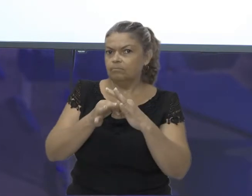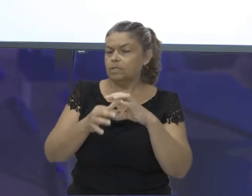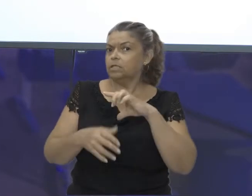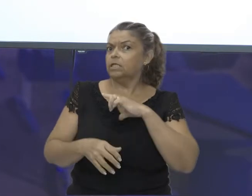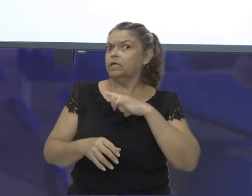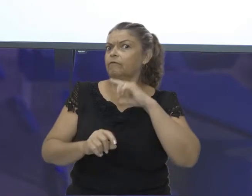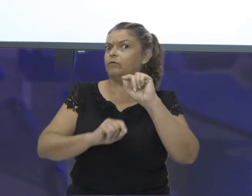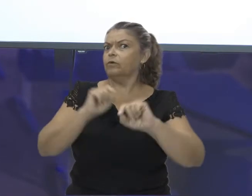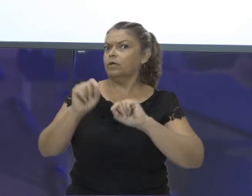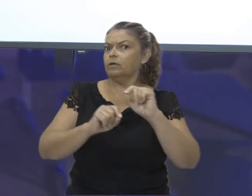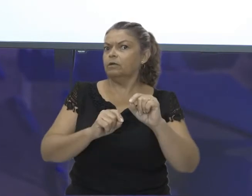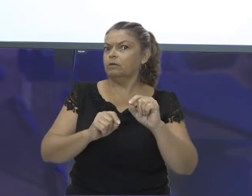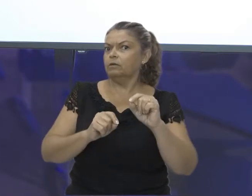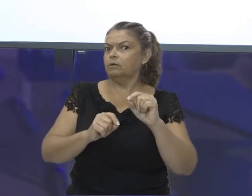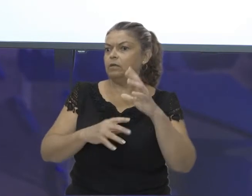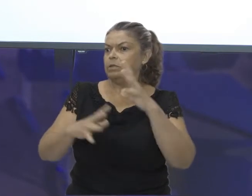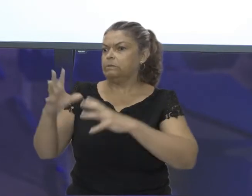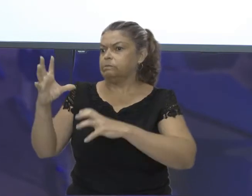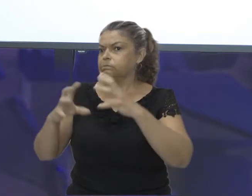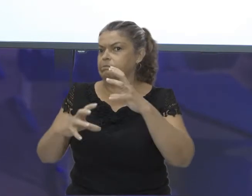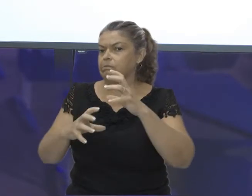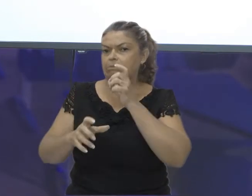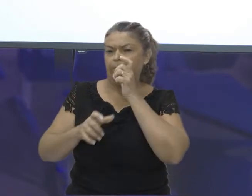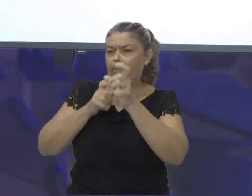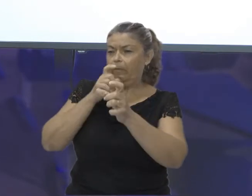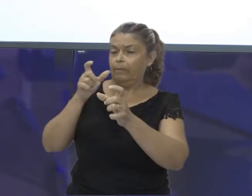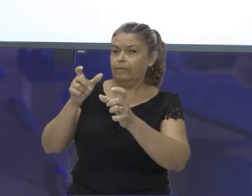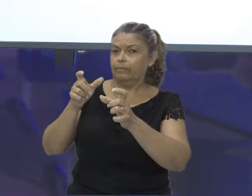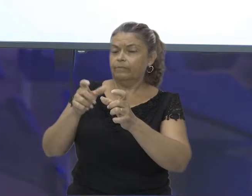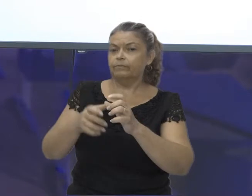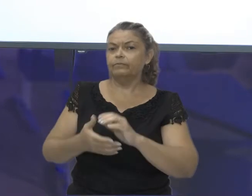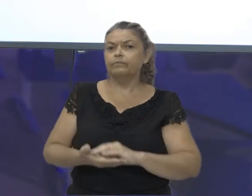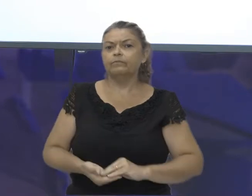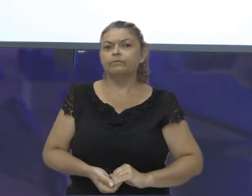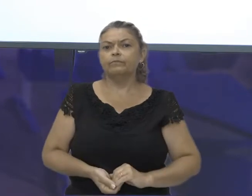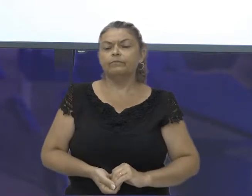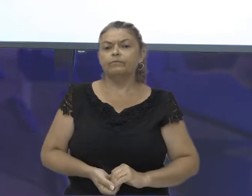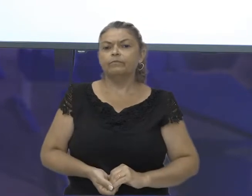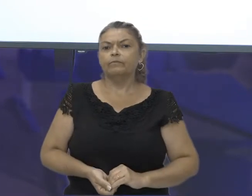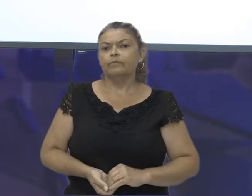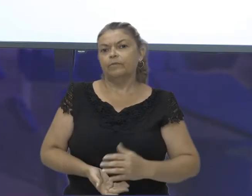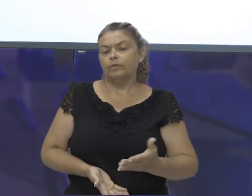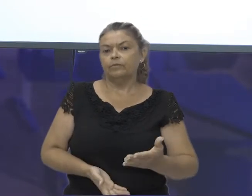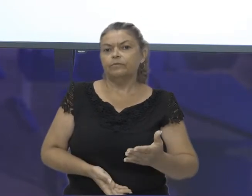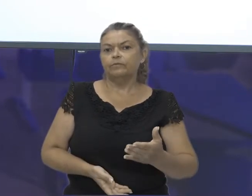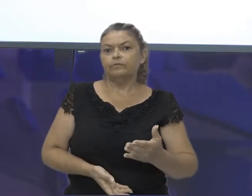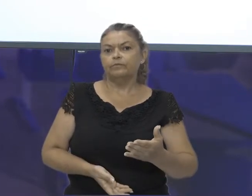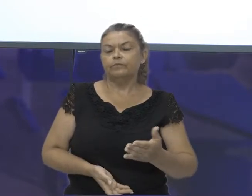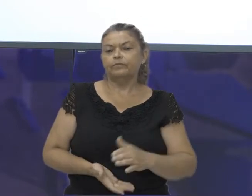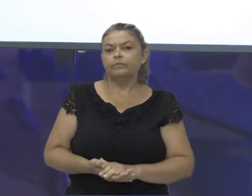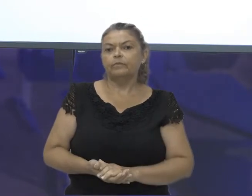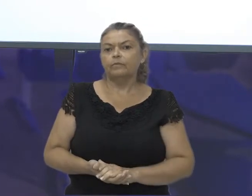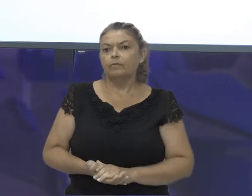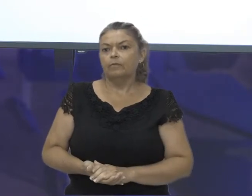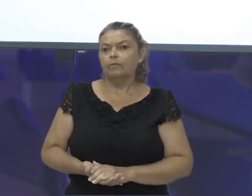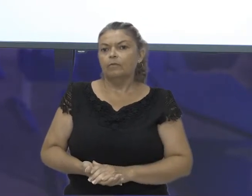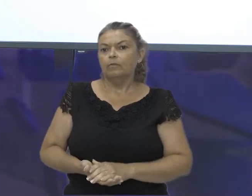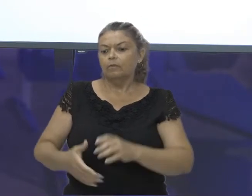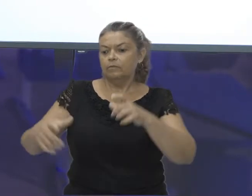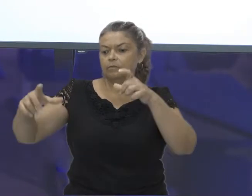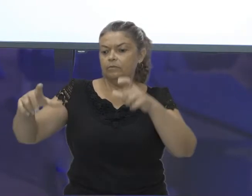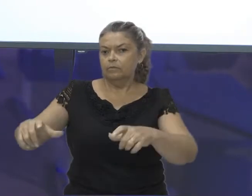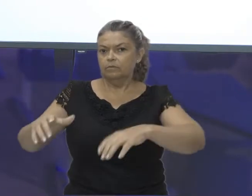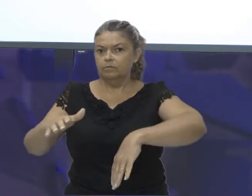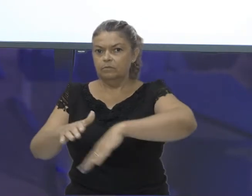conflito. Tá certo? Vamos voltar um pouquinho para o croquis. Exemplo, se eu tenho uma quadra dividida entre meninos e